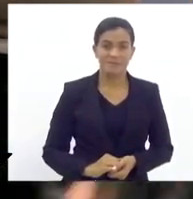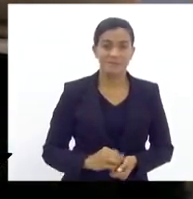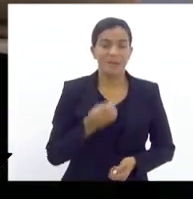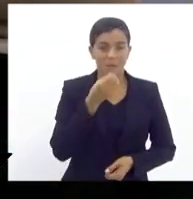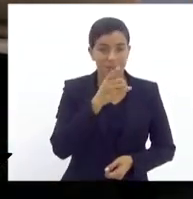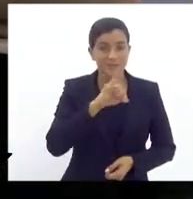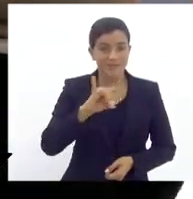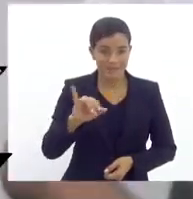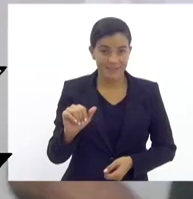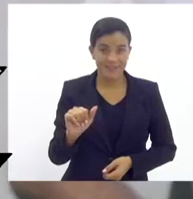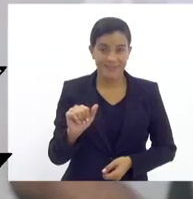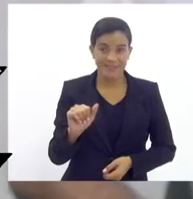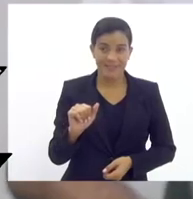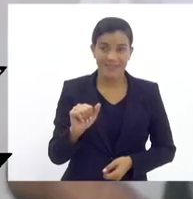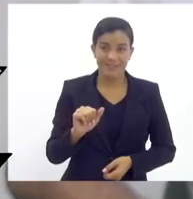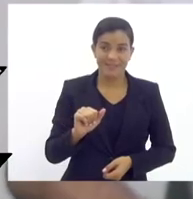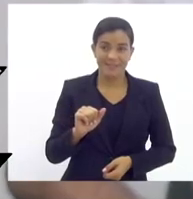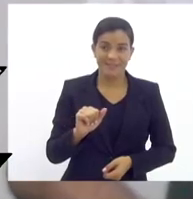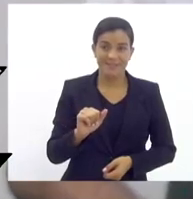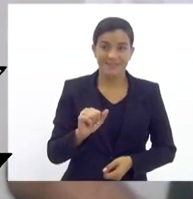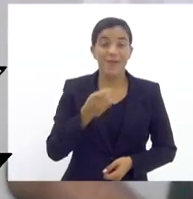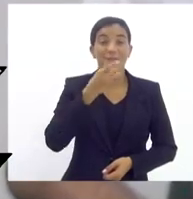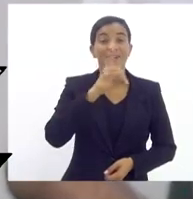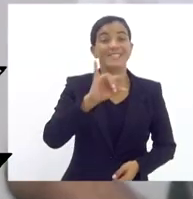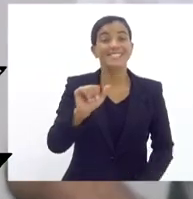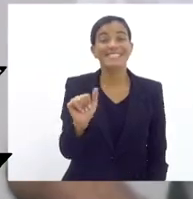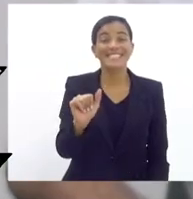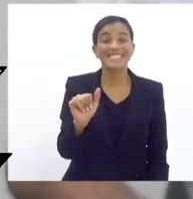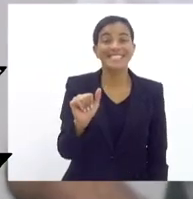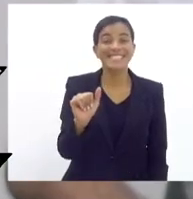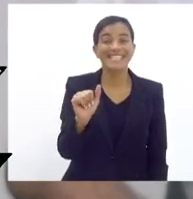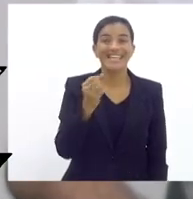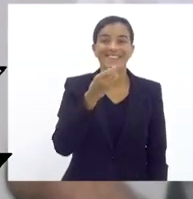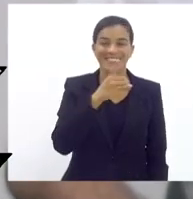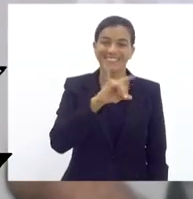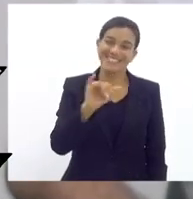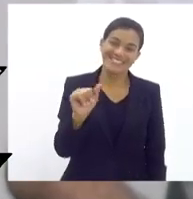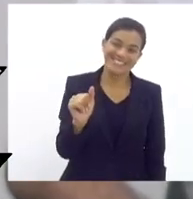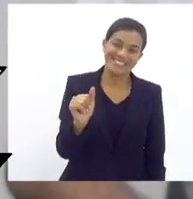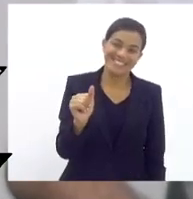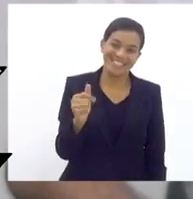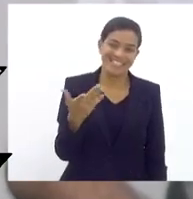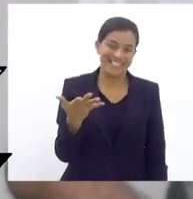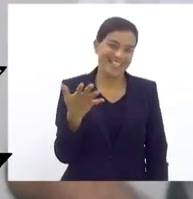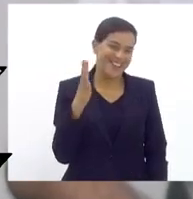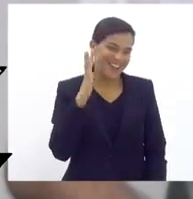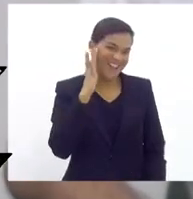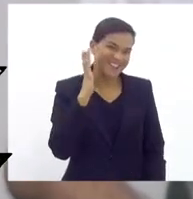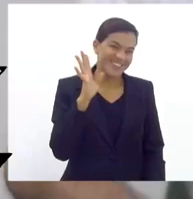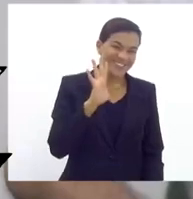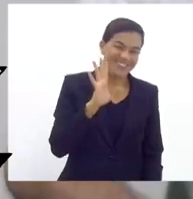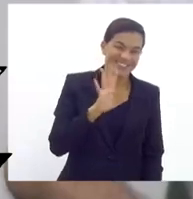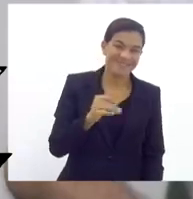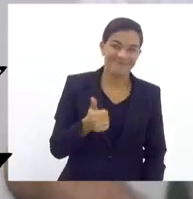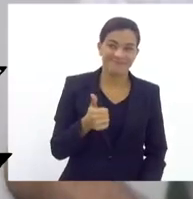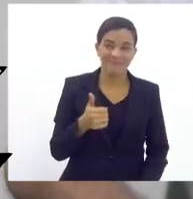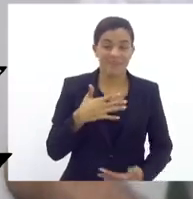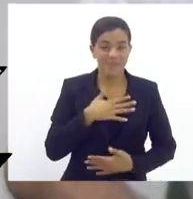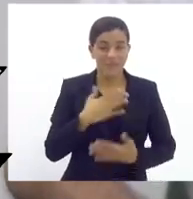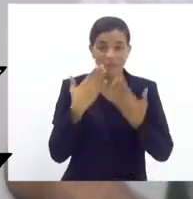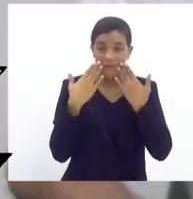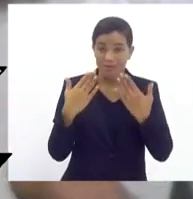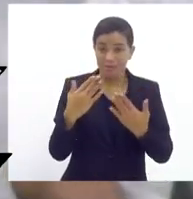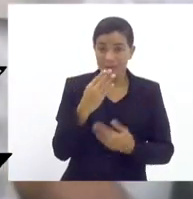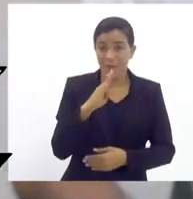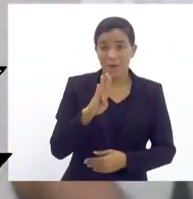Bom dia Bom dia que agora vai bom vou me apresentar